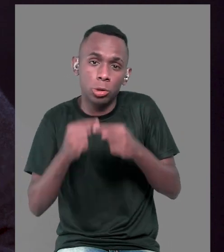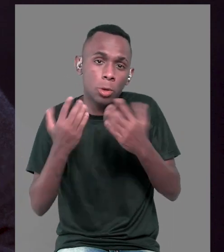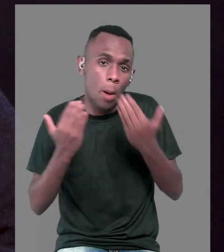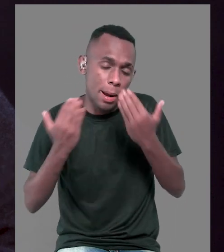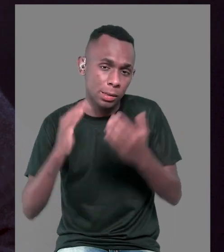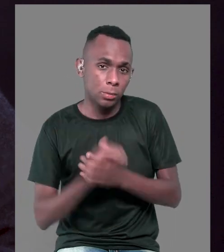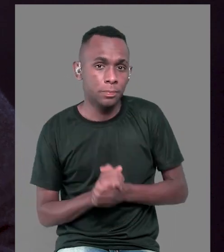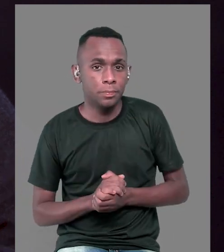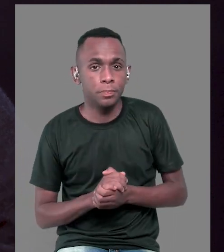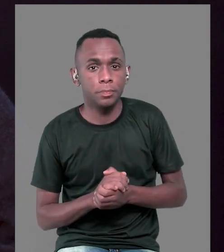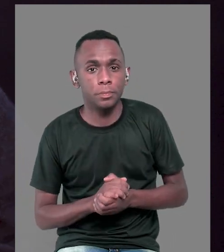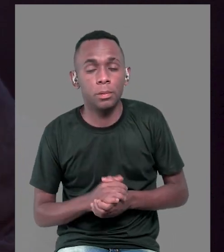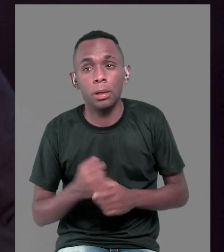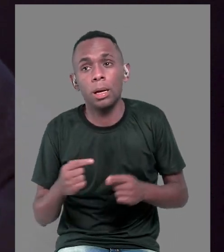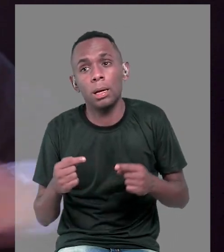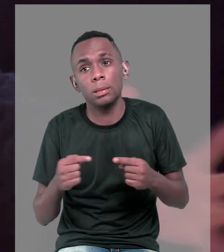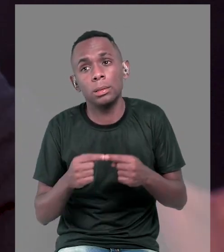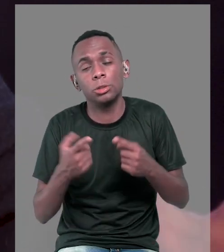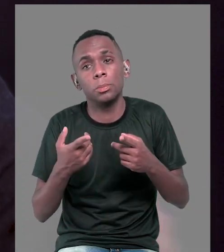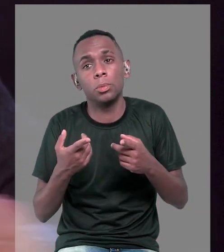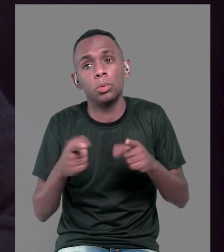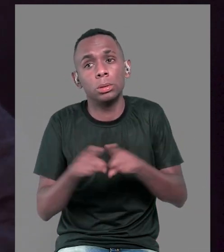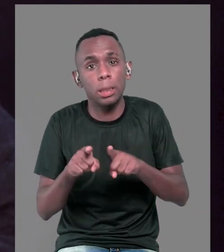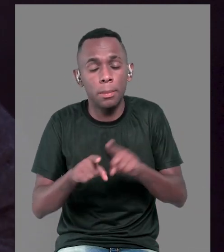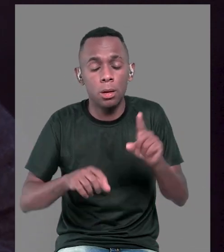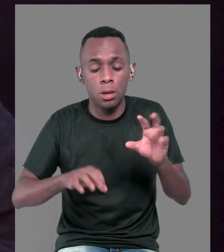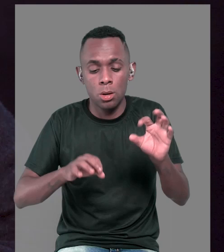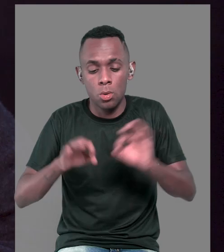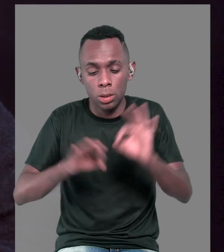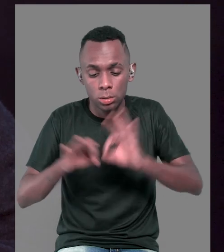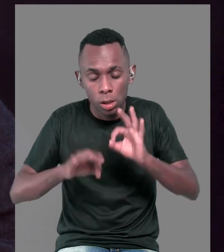A gestão do trânsito nas grandes cidades, evidentemente, é isso.